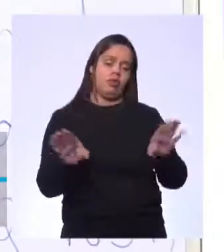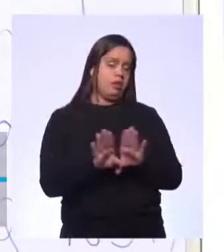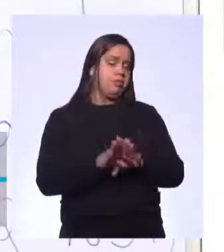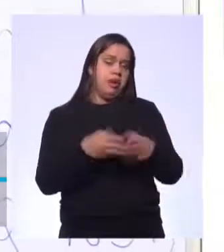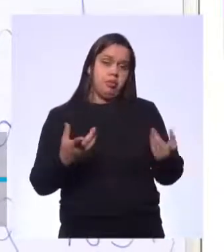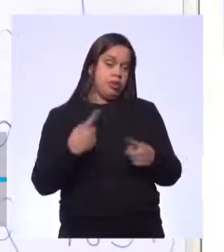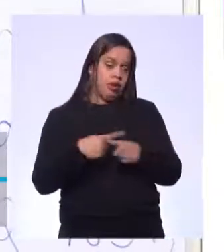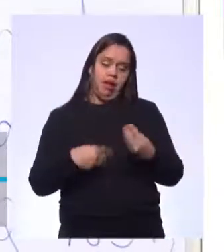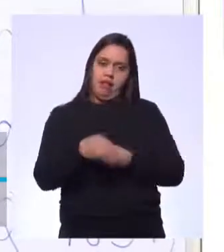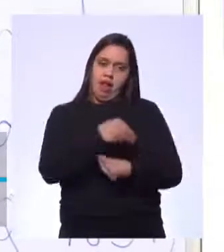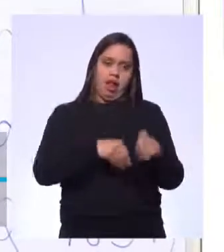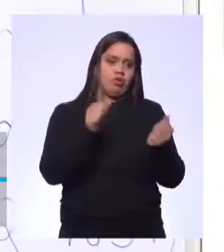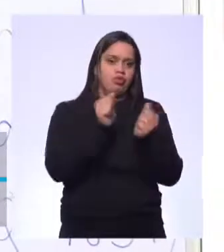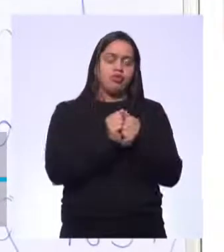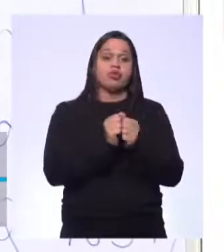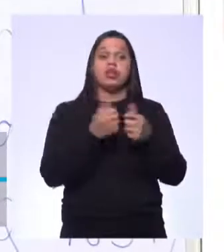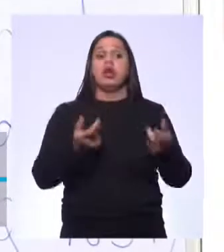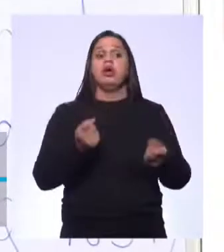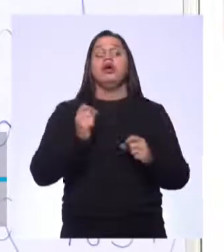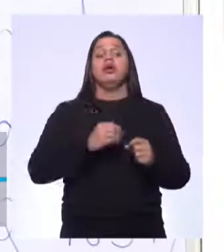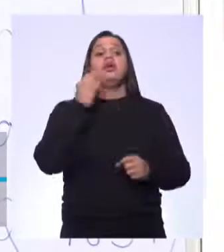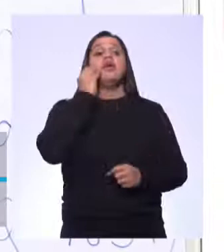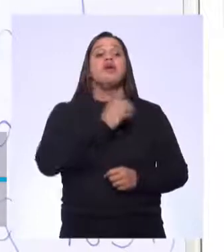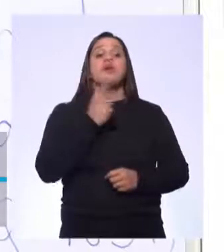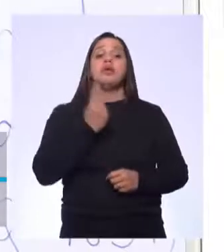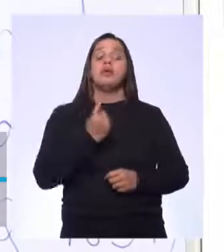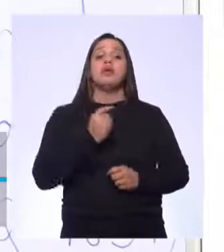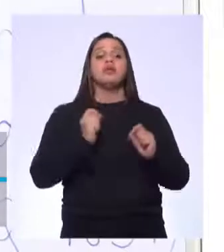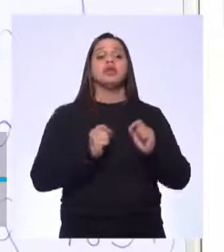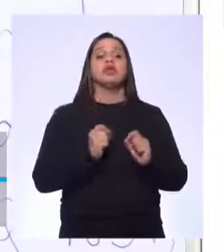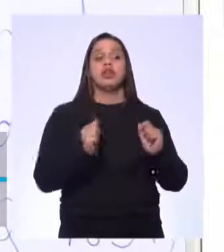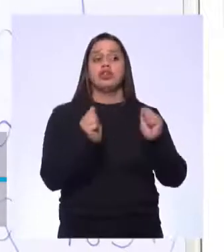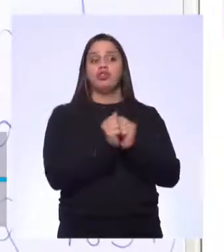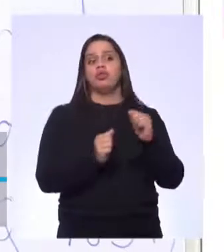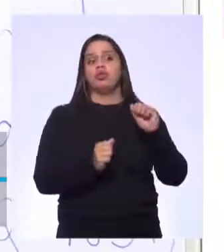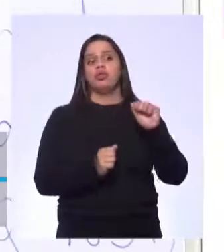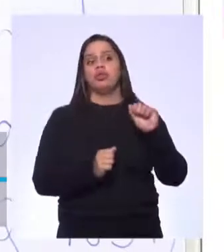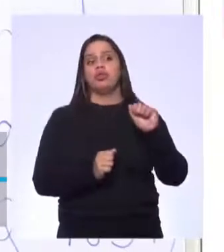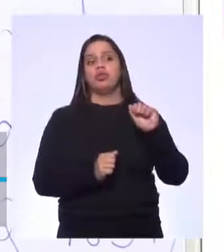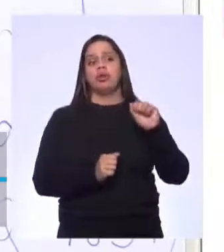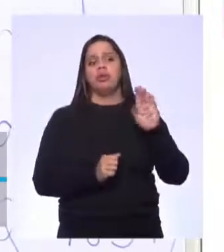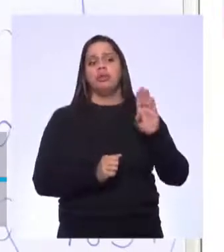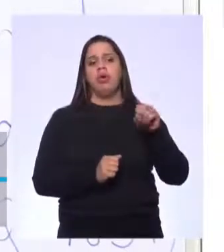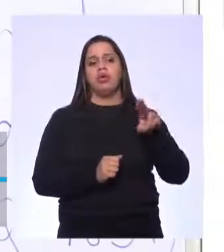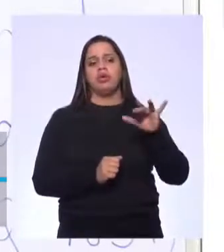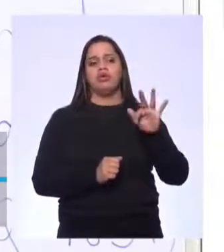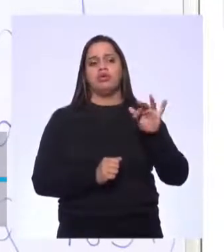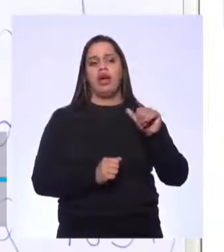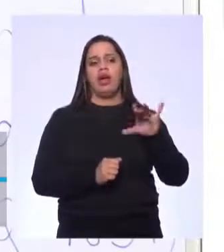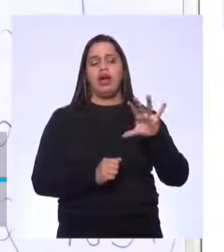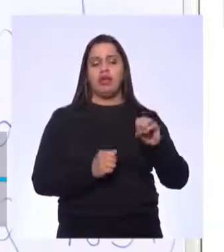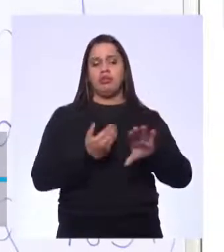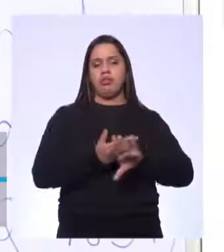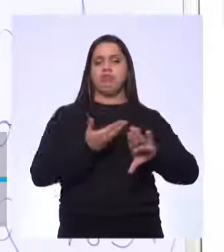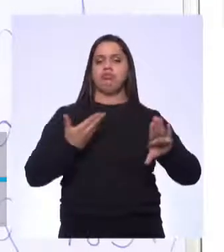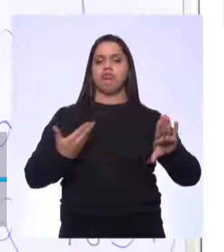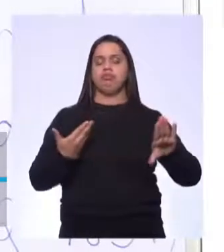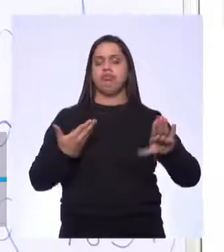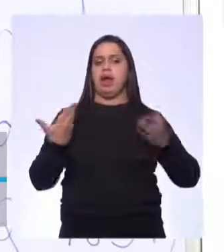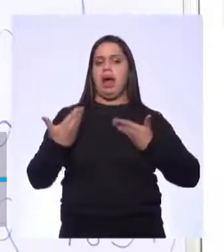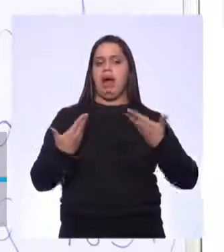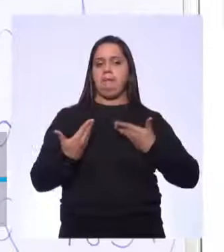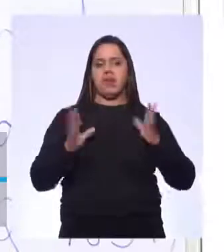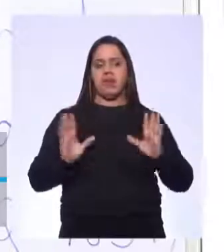tá? Então, Dom Pedro I, ele e o Andrada, né, ele e o Bonifácio, eles se afastam. Eles vão cortar as